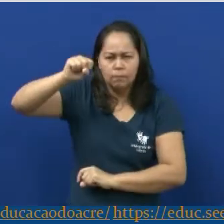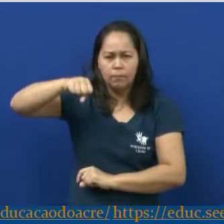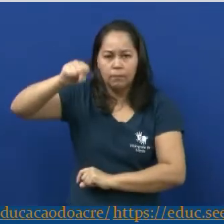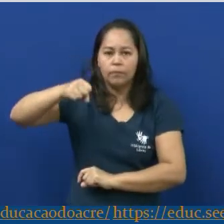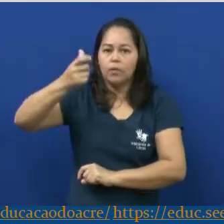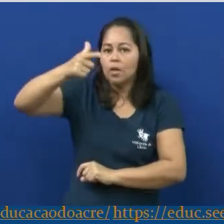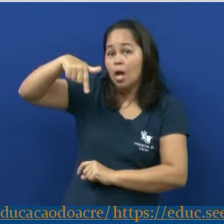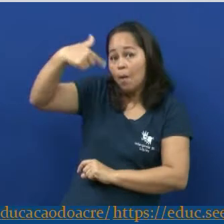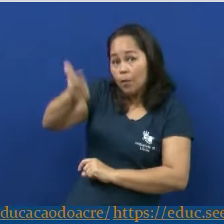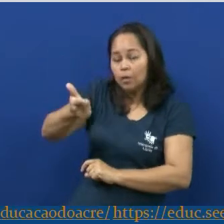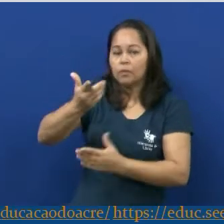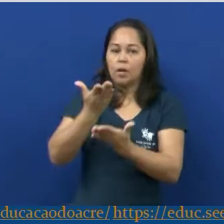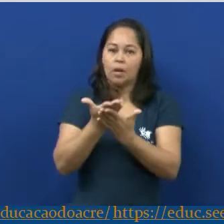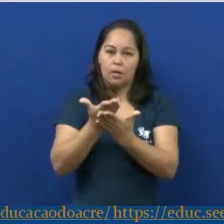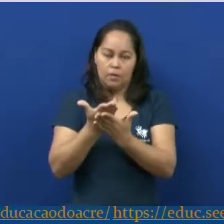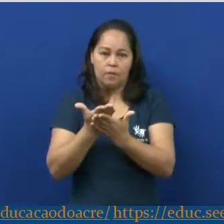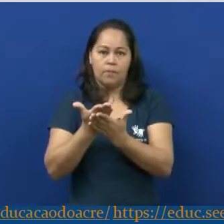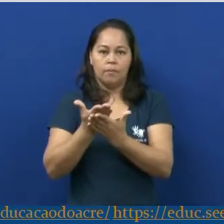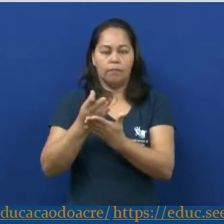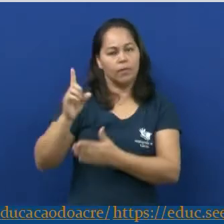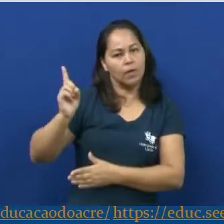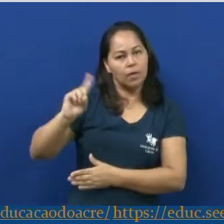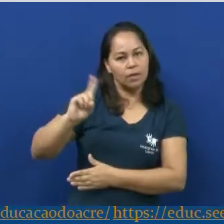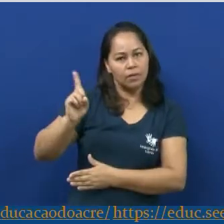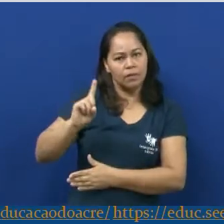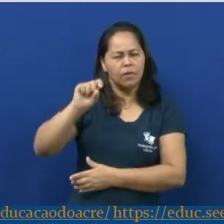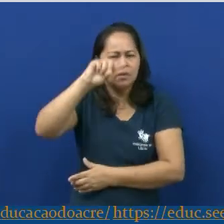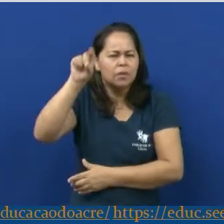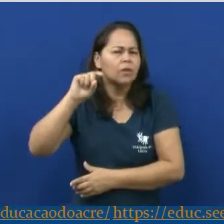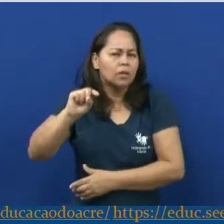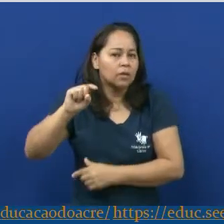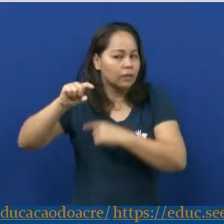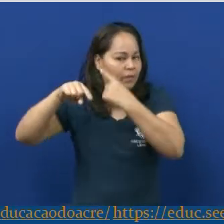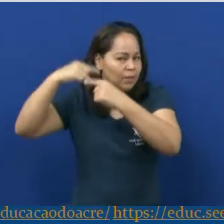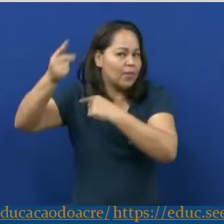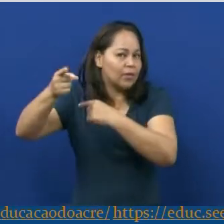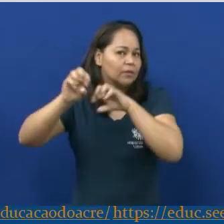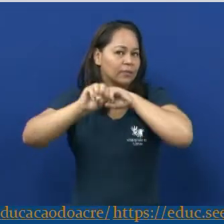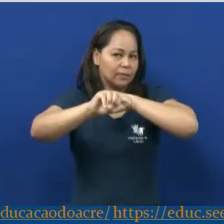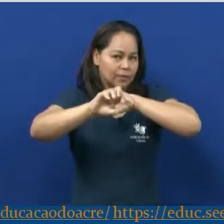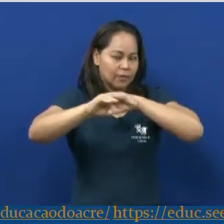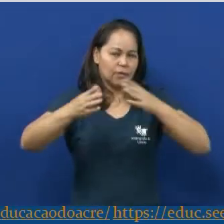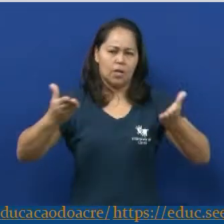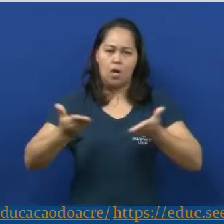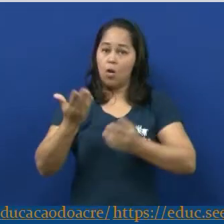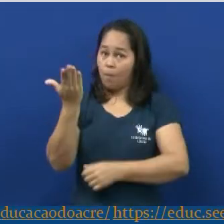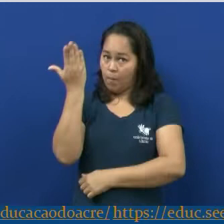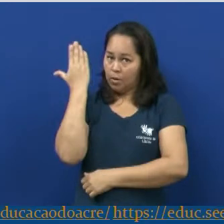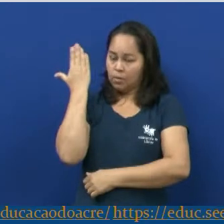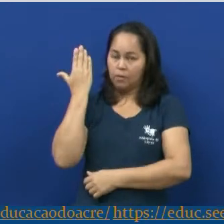formas negativas e interrogativas bem facinho falando de passado